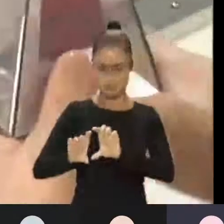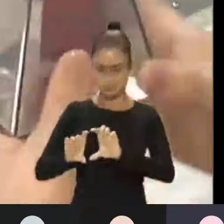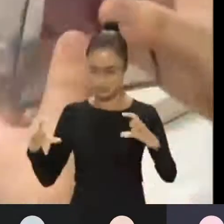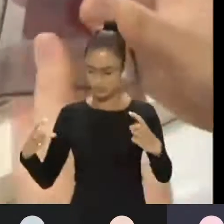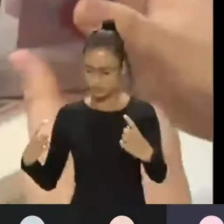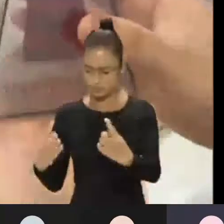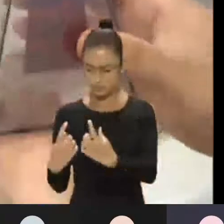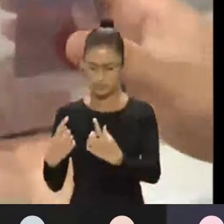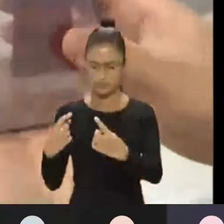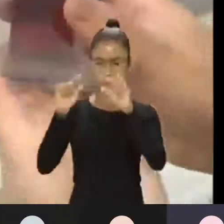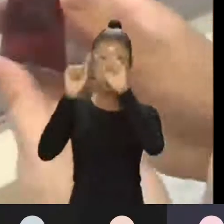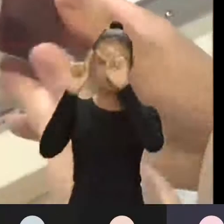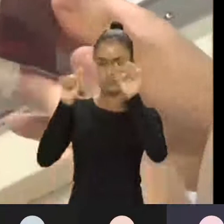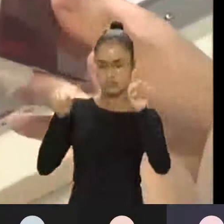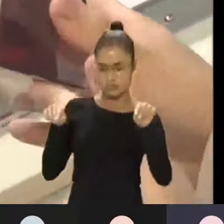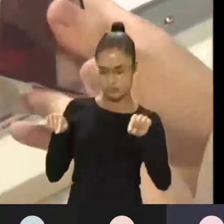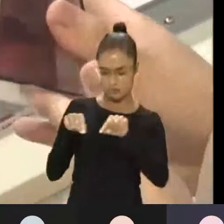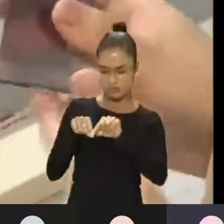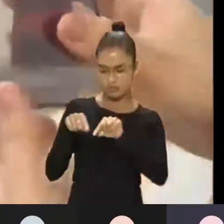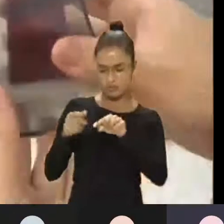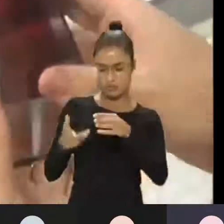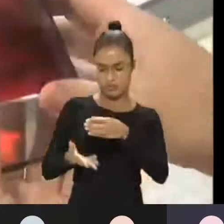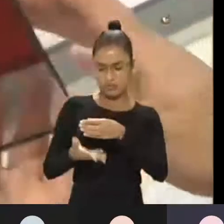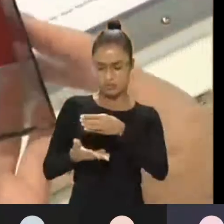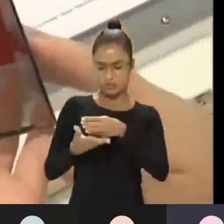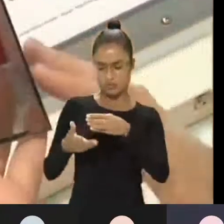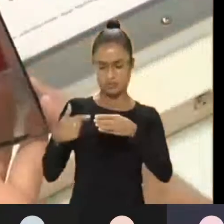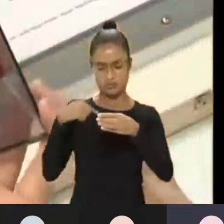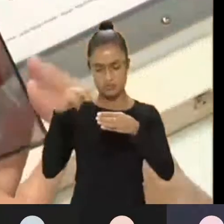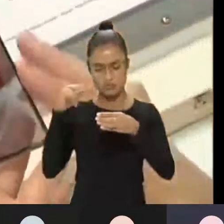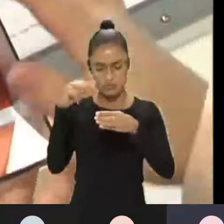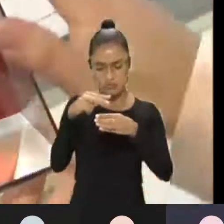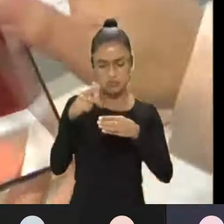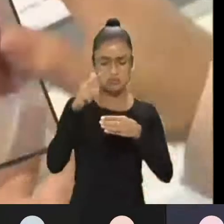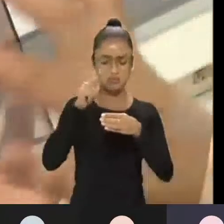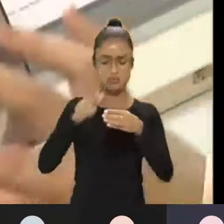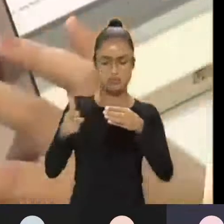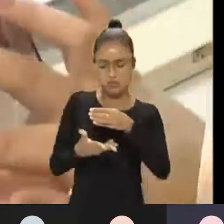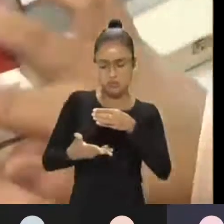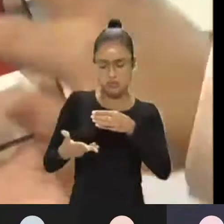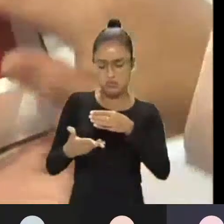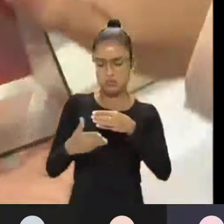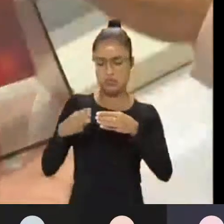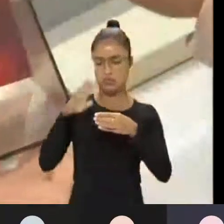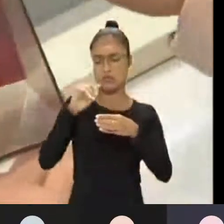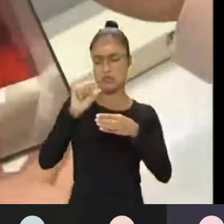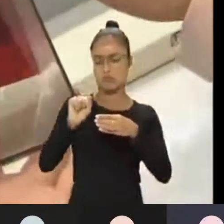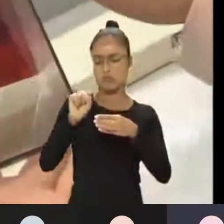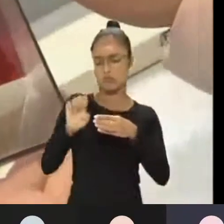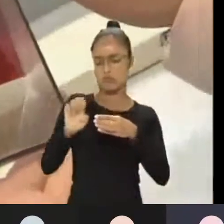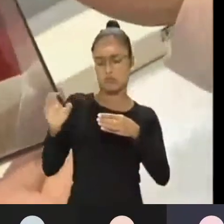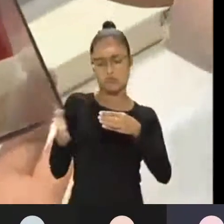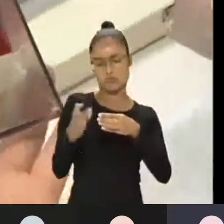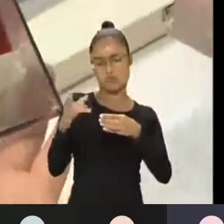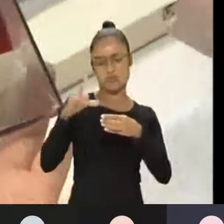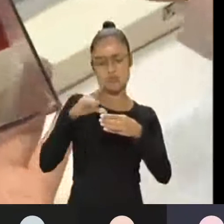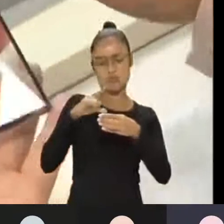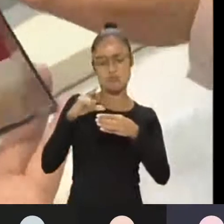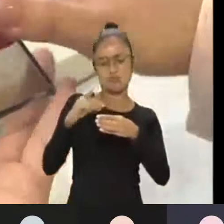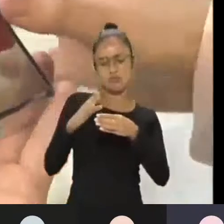consigo analisar que eu tenho uma base na parte inferior e as arestas laterais, ó, convergem para um único